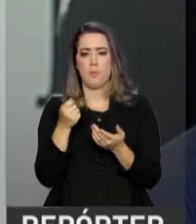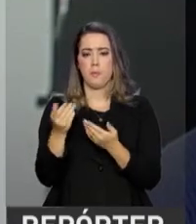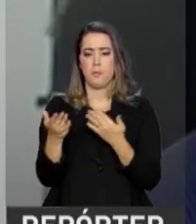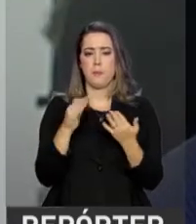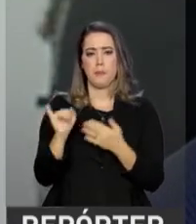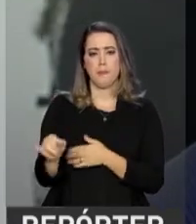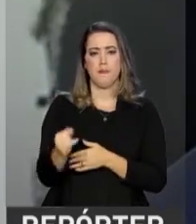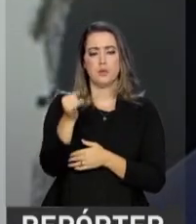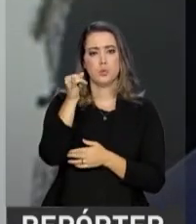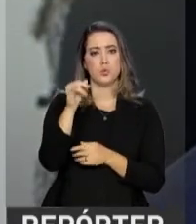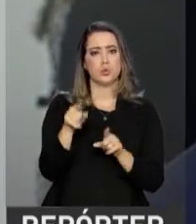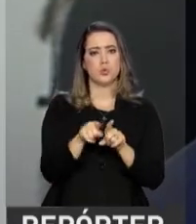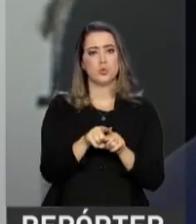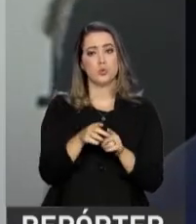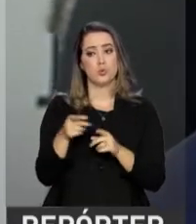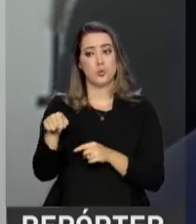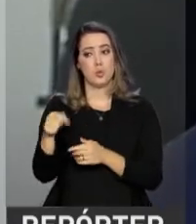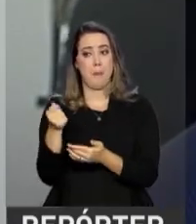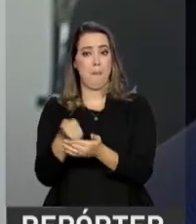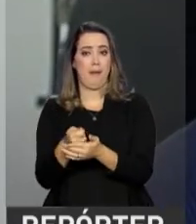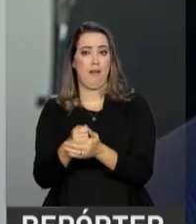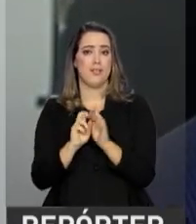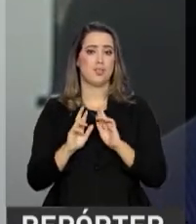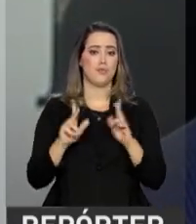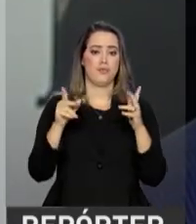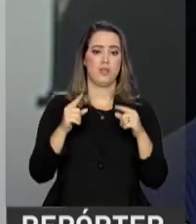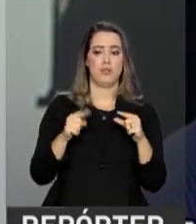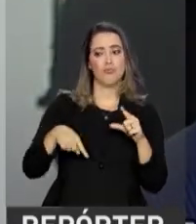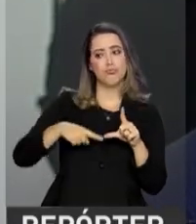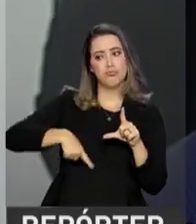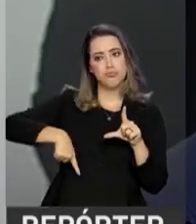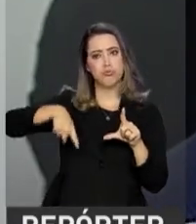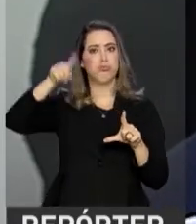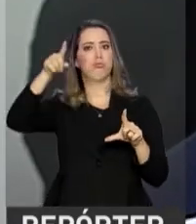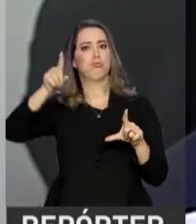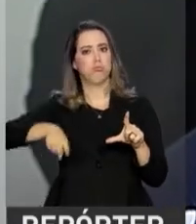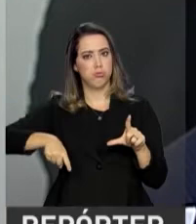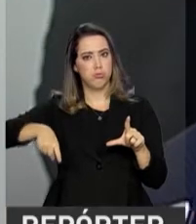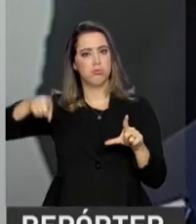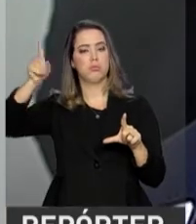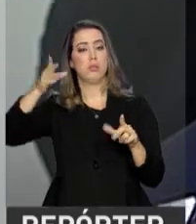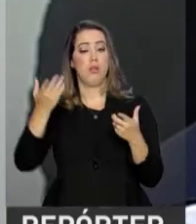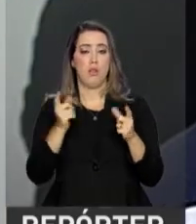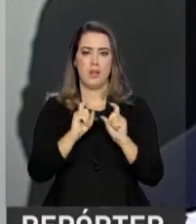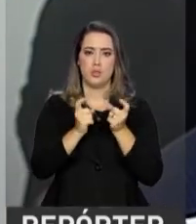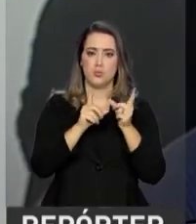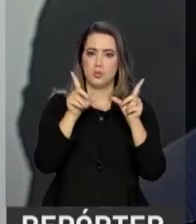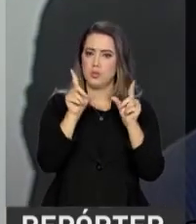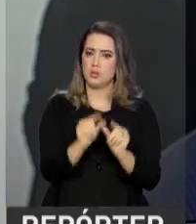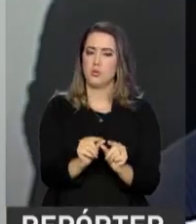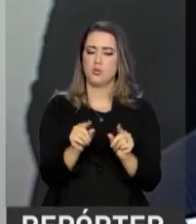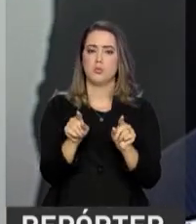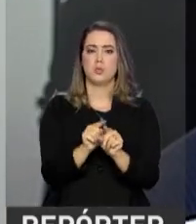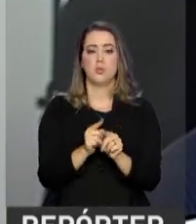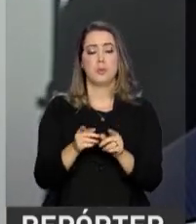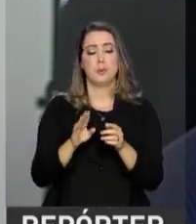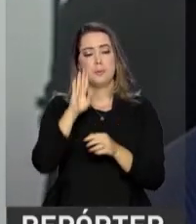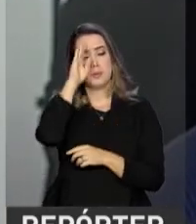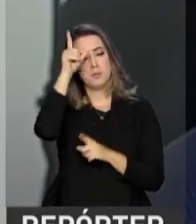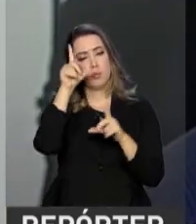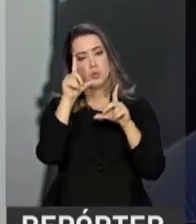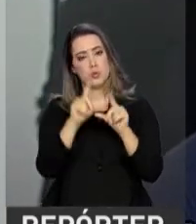básica ea taxa que chega na ponta então você tem que reduzir custo administrativo e têm que reduzir principalmente